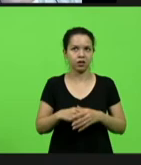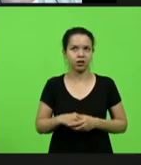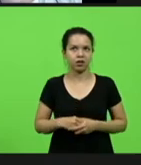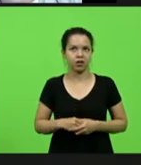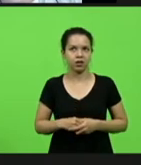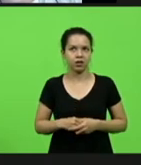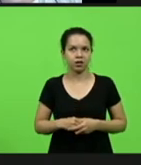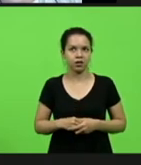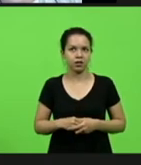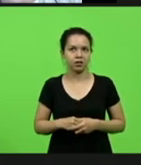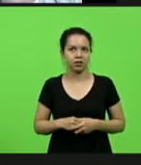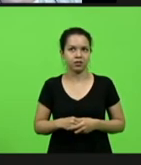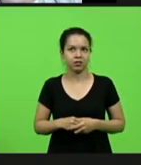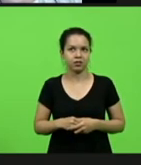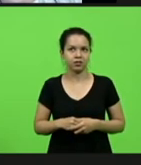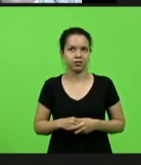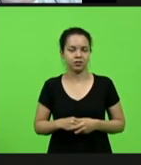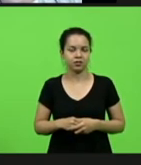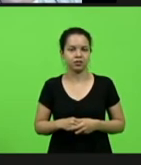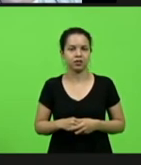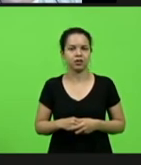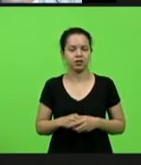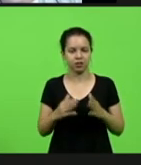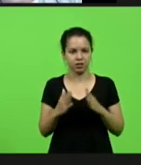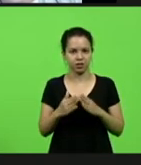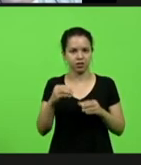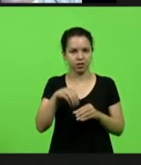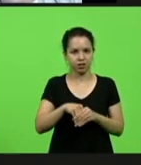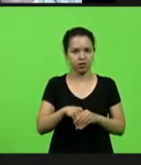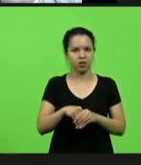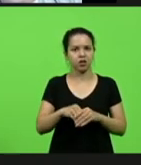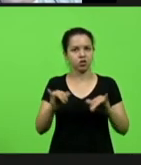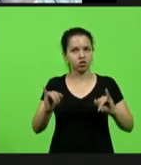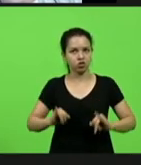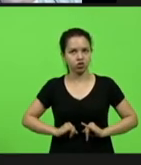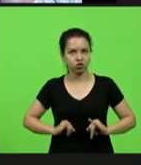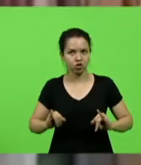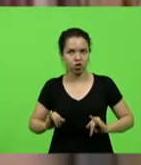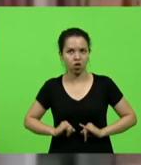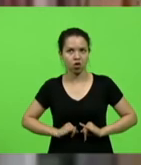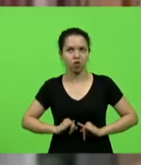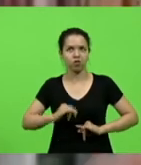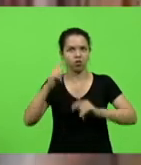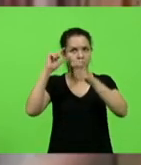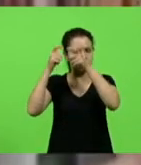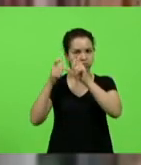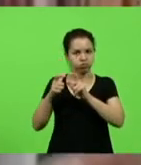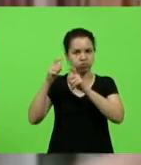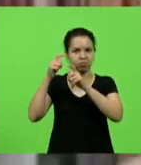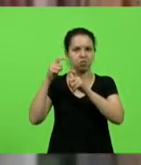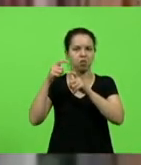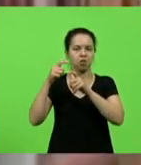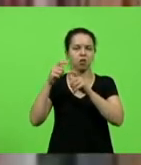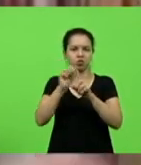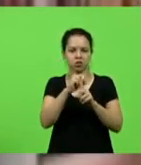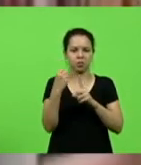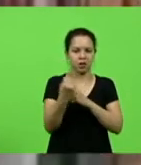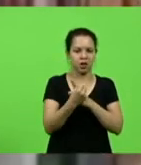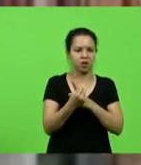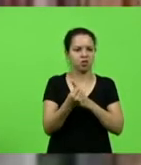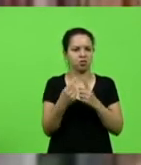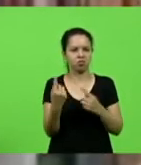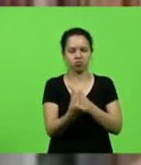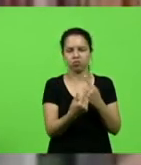concluir. De que as crianças sofrem algum tipo de déficit de sociabilidade. Também foi dito que nós estamos nos espelhando